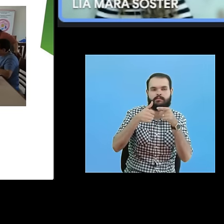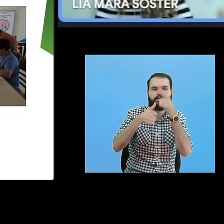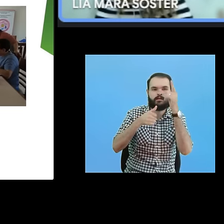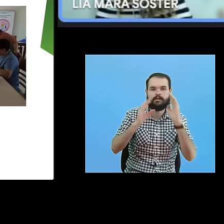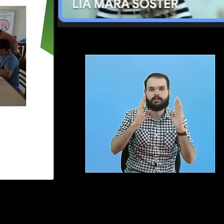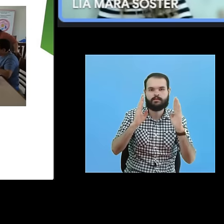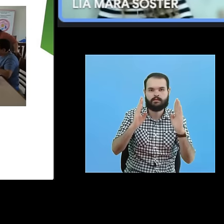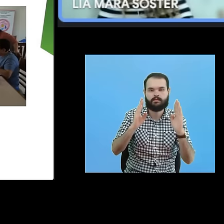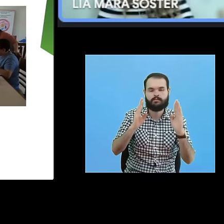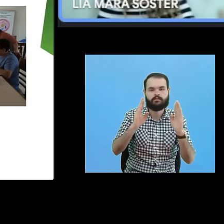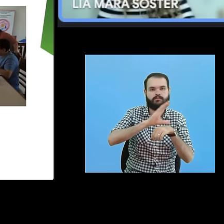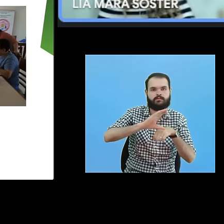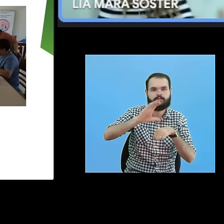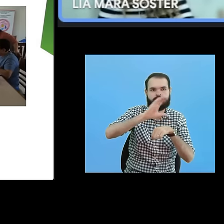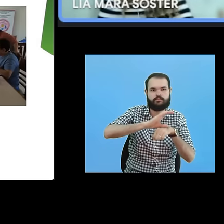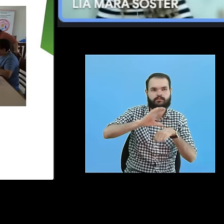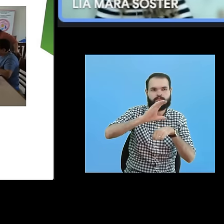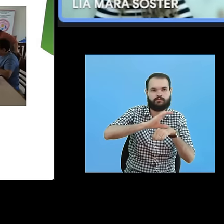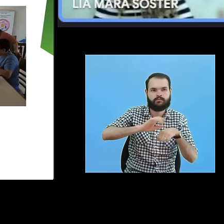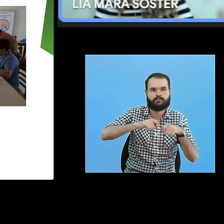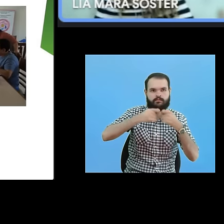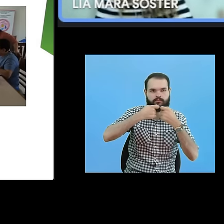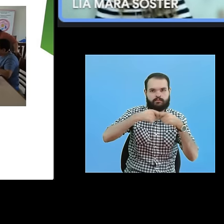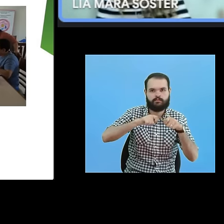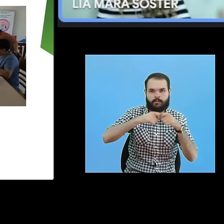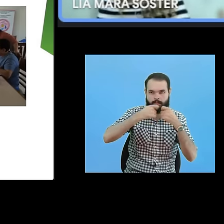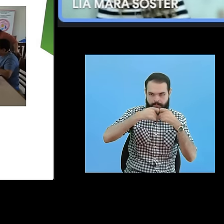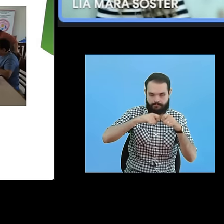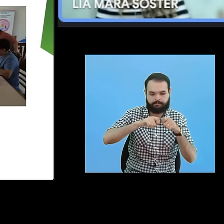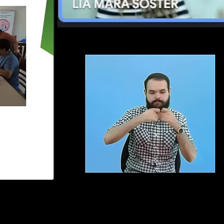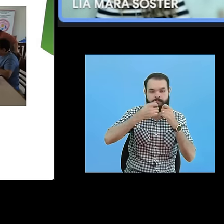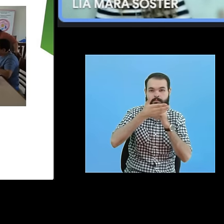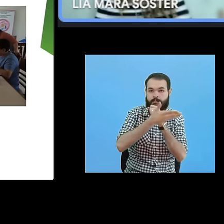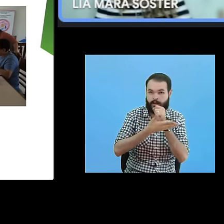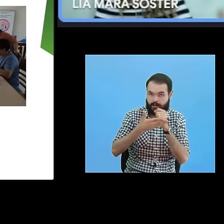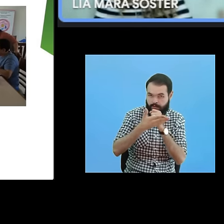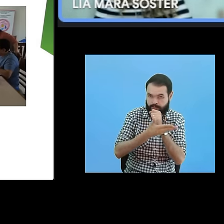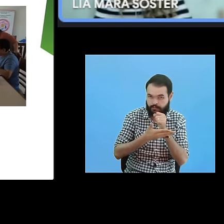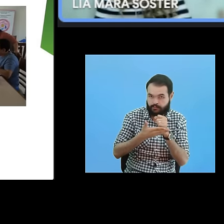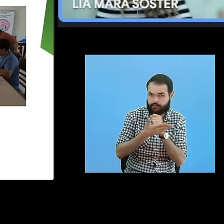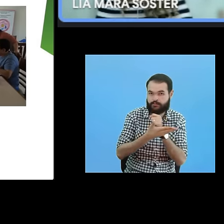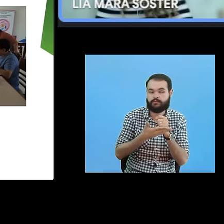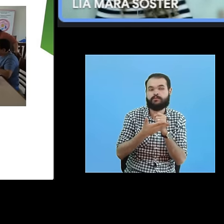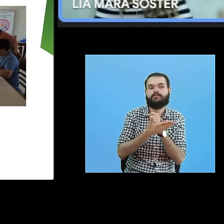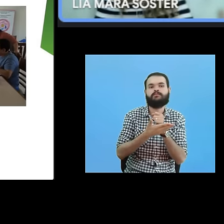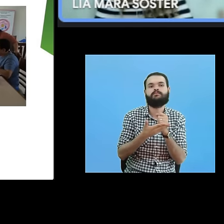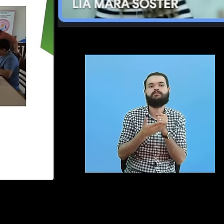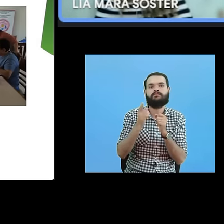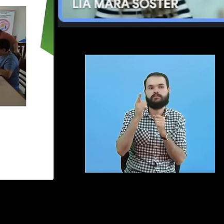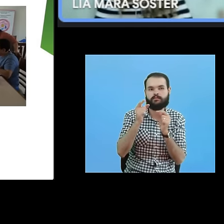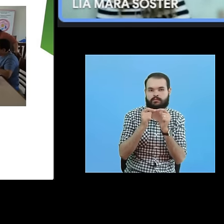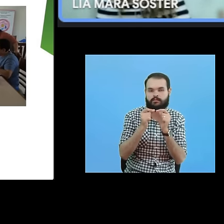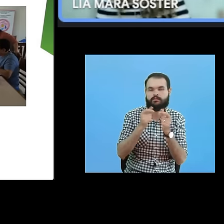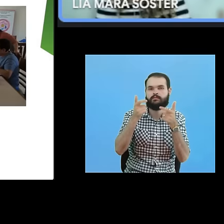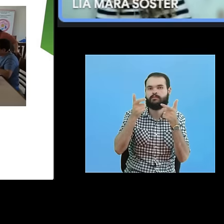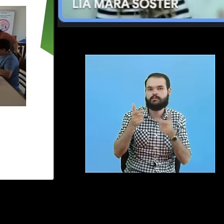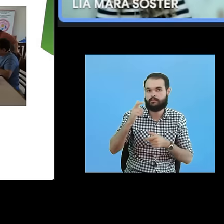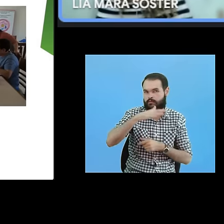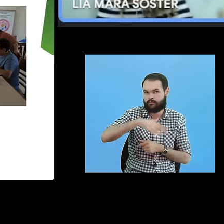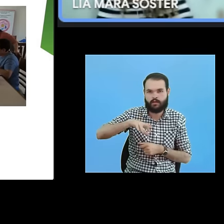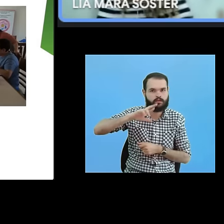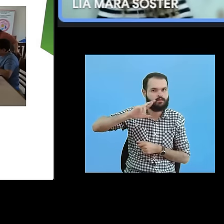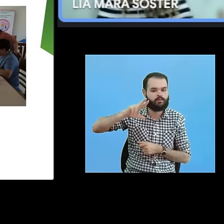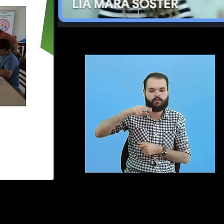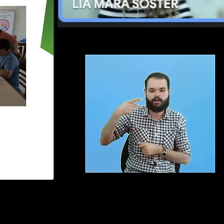etapa, então, do curso de crochê básico. Então, essa oficina foi realizada num espaço que não aqui